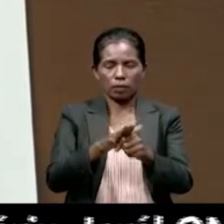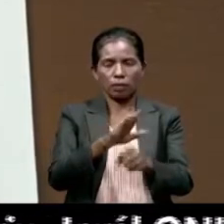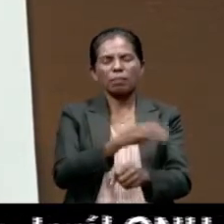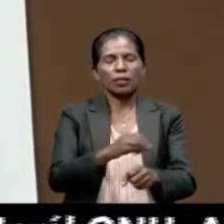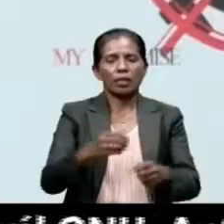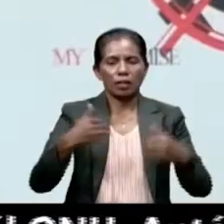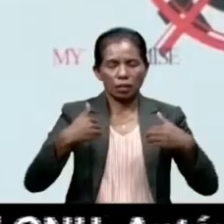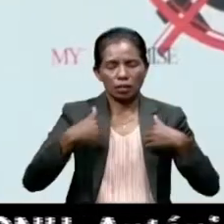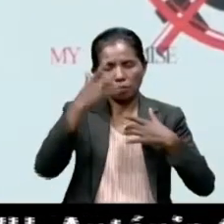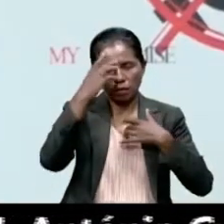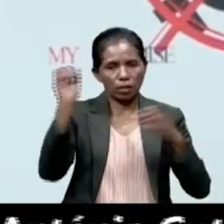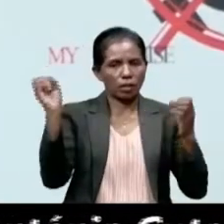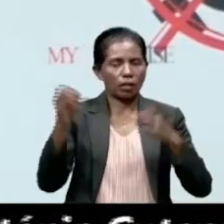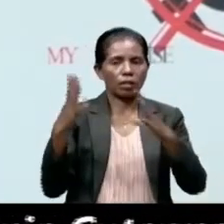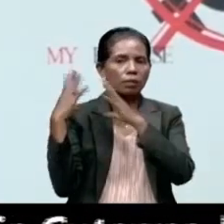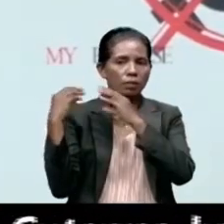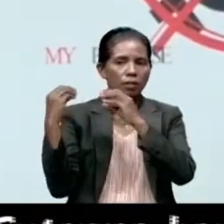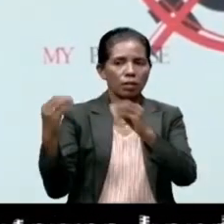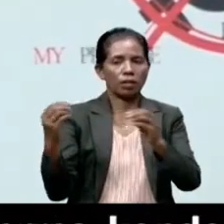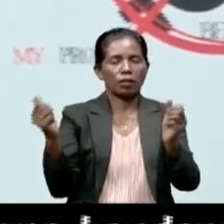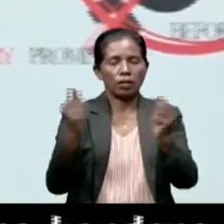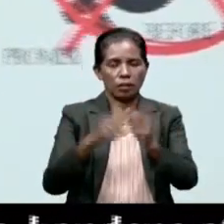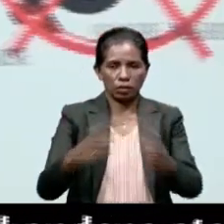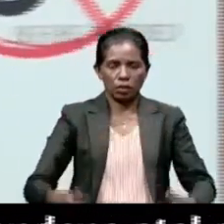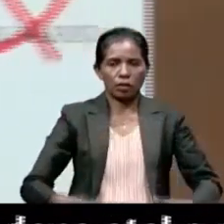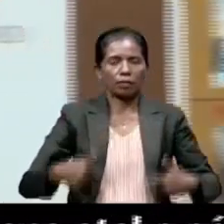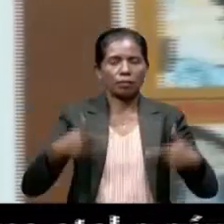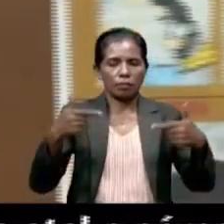HIV sida la iha ona esperança vania atu moris.